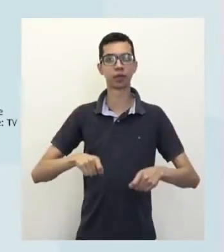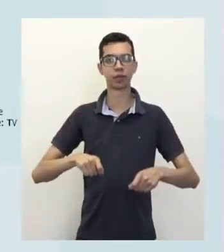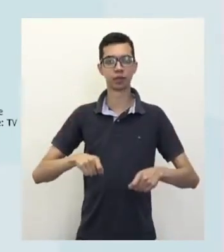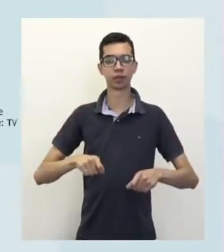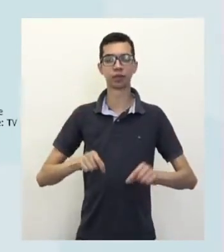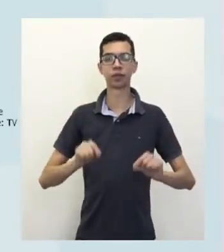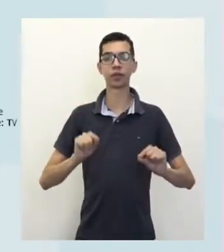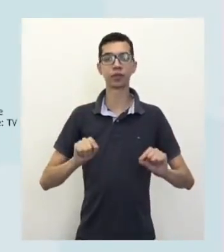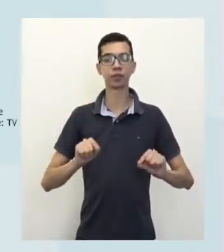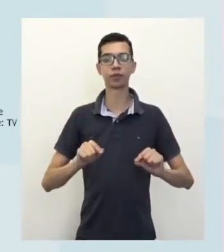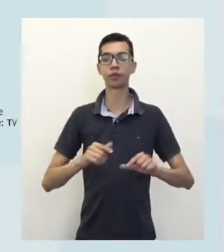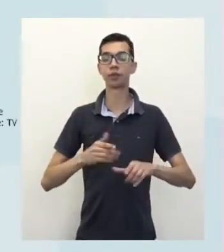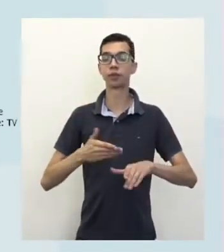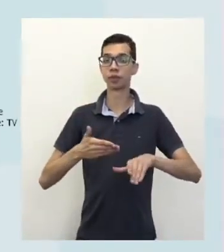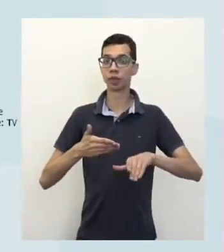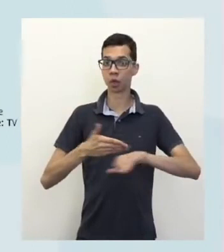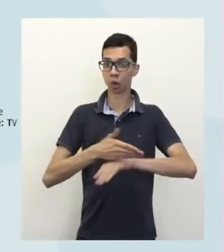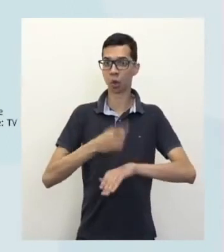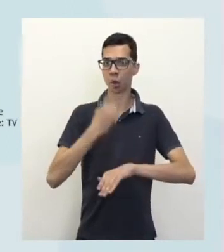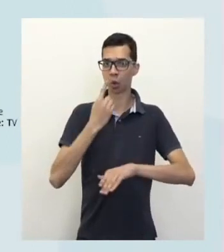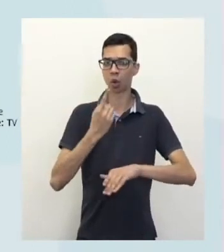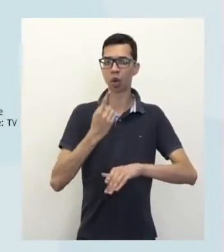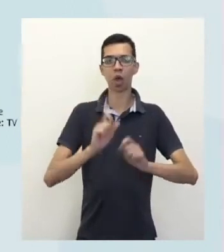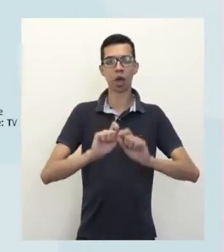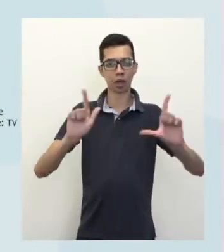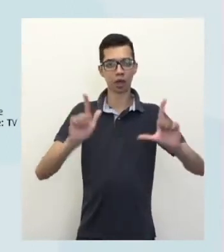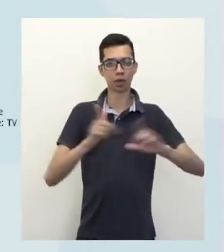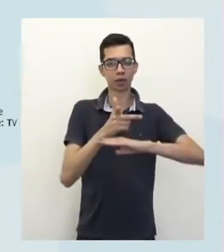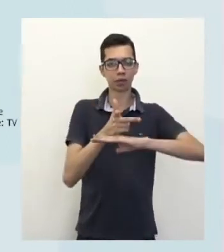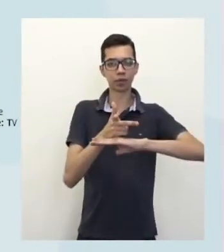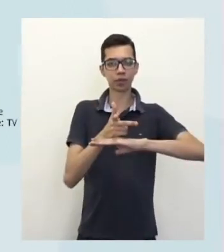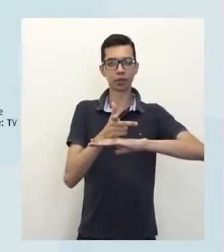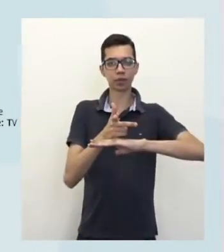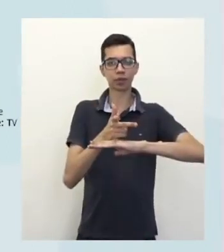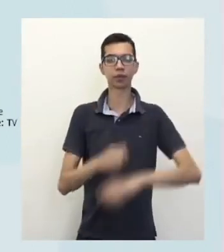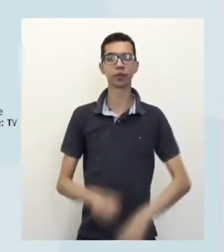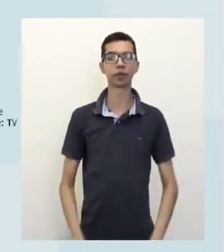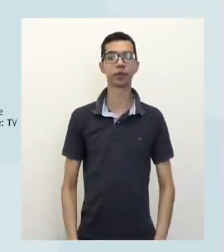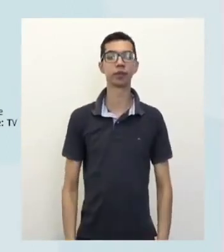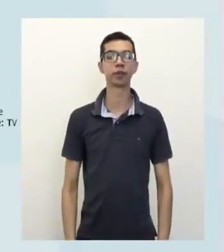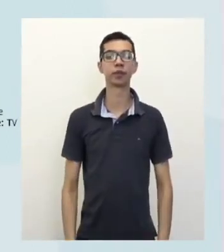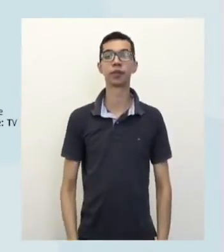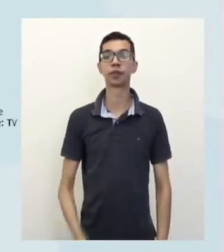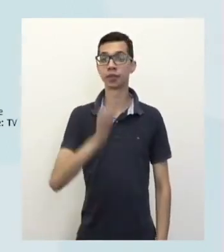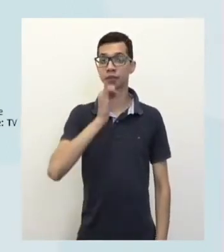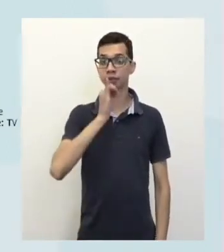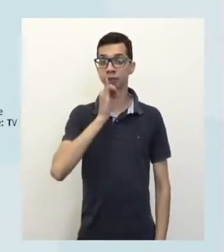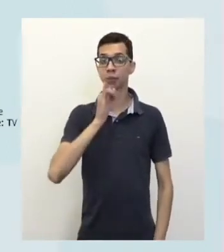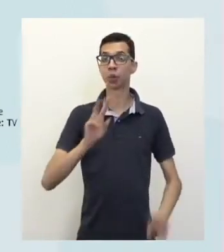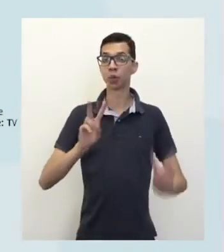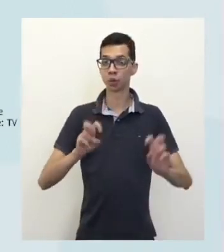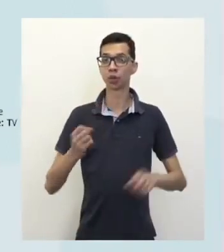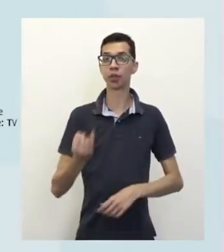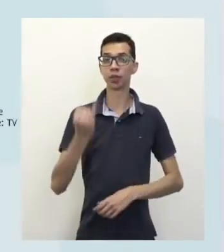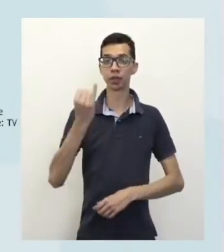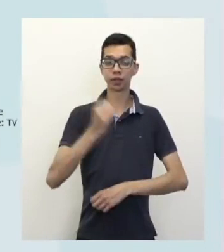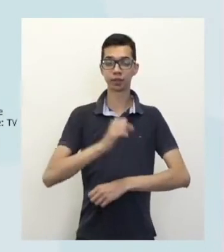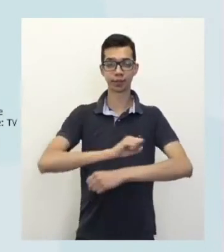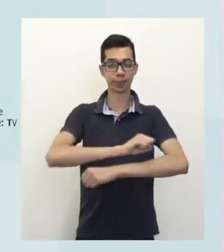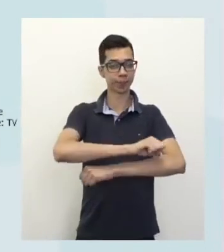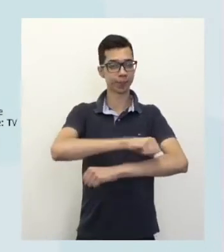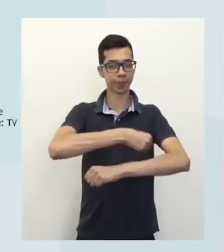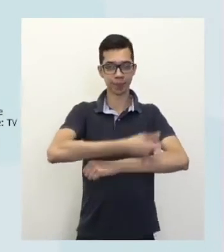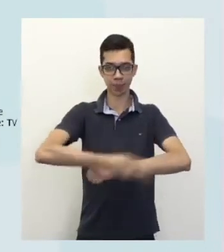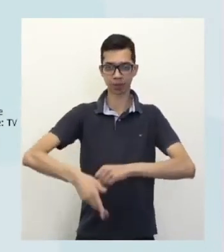vai direcionar para esse vídeo. Ele é um vídeo bem bacana. Ele apresenta elementos aí sobre o plantio, né, o beneficiamento